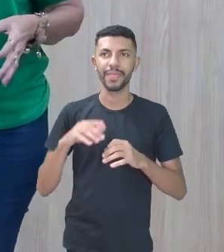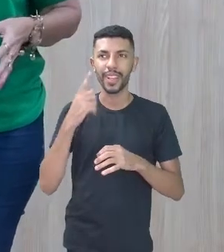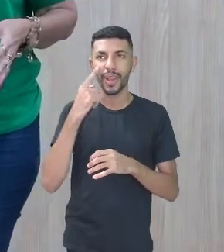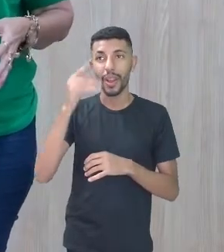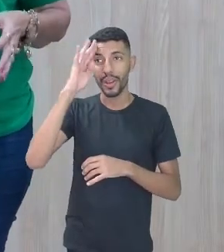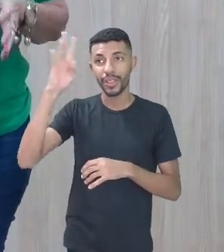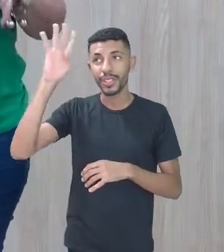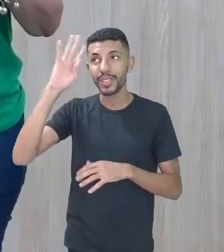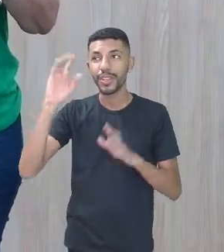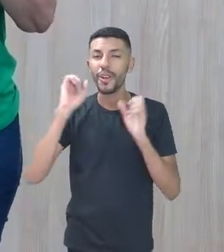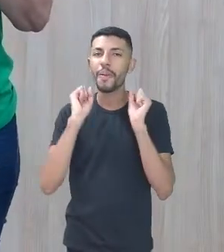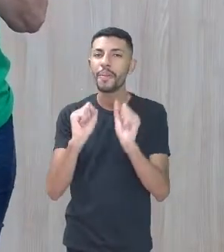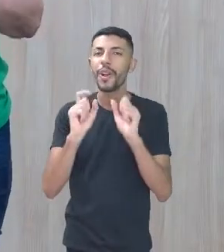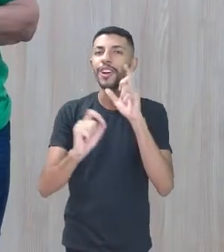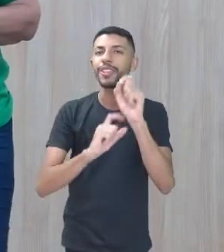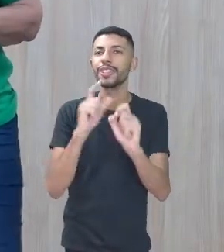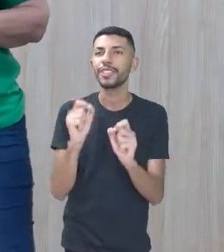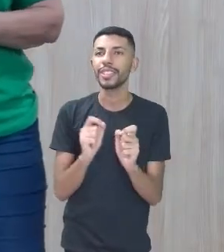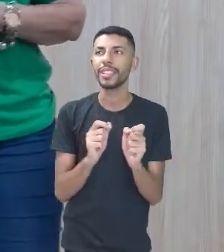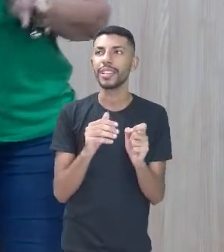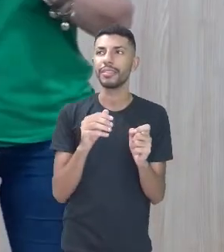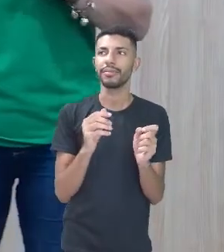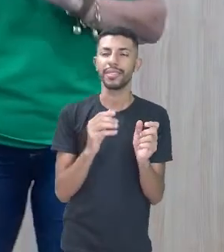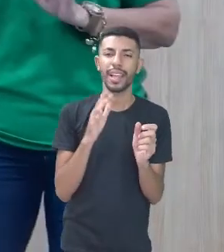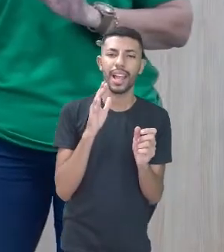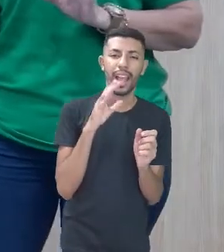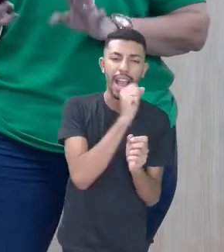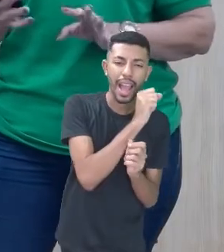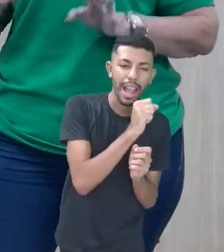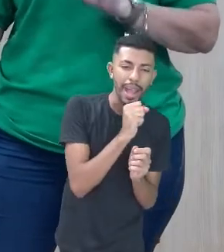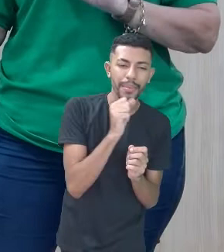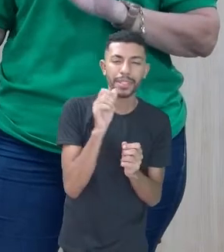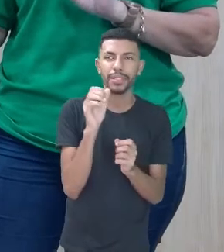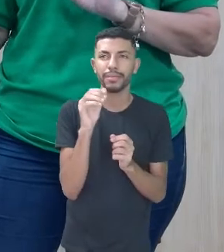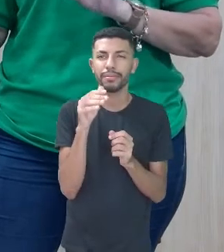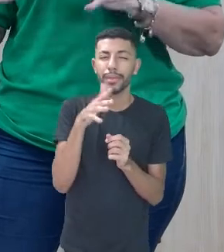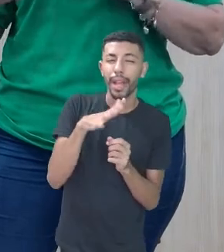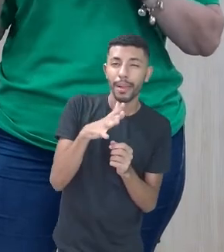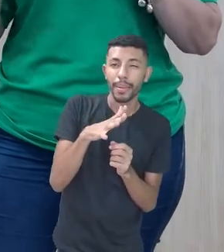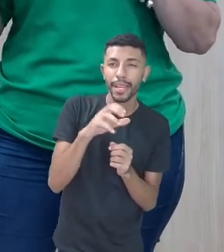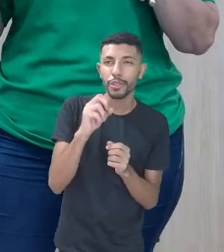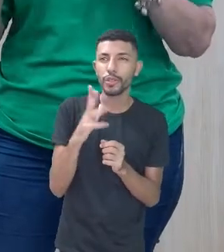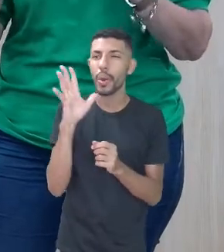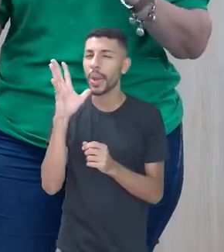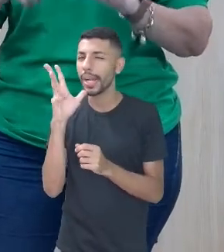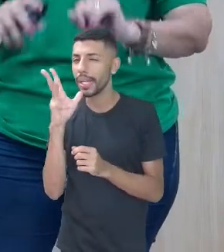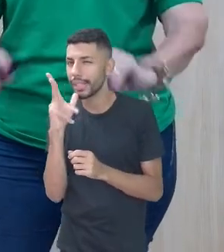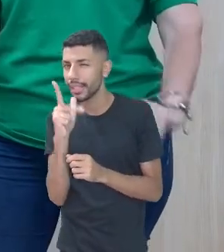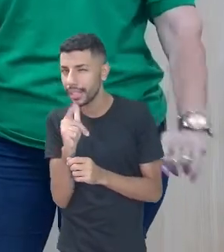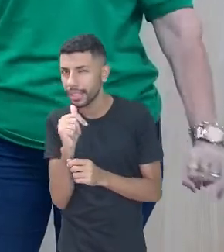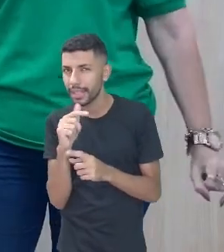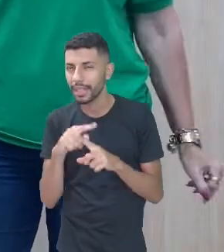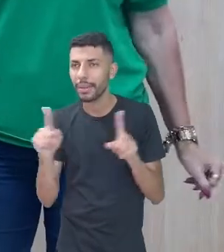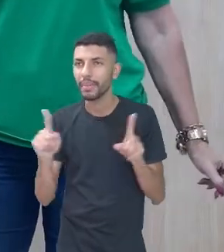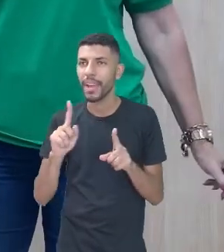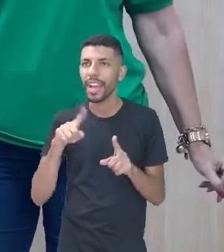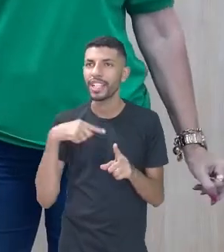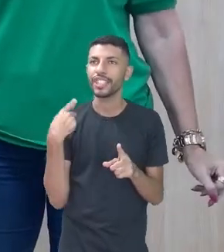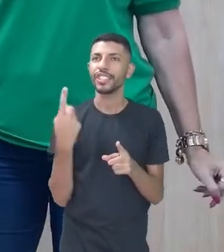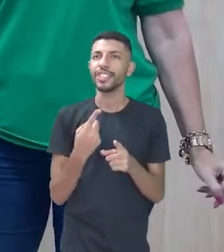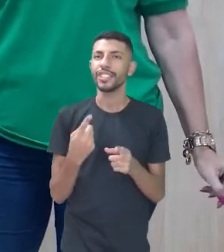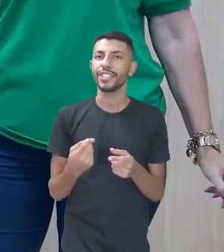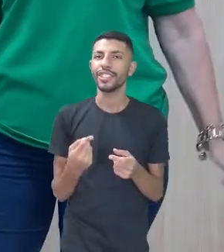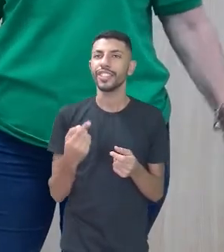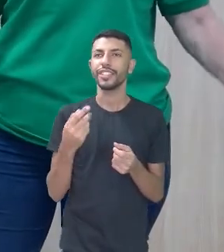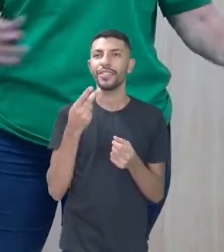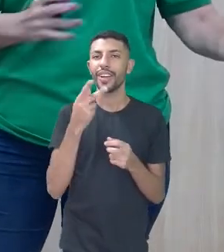eles podem ser a curto, a médio ou a longo prazo. Mas quando a gente fala em travessia,